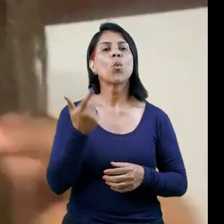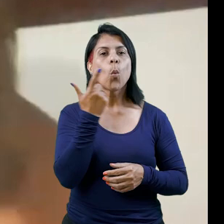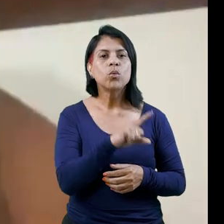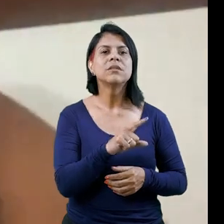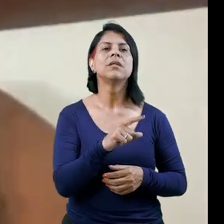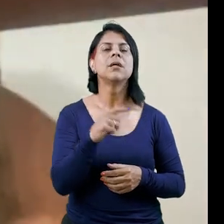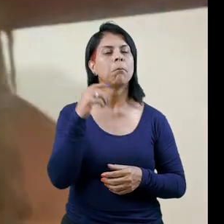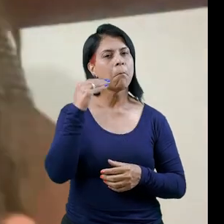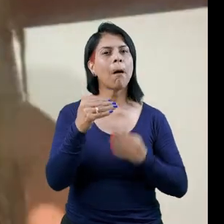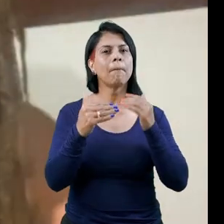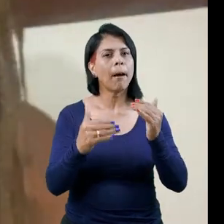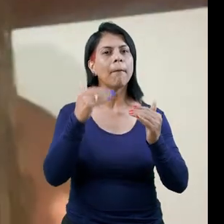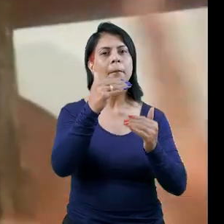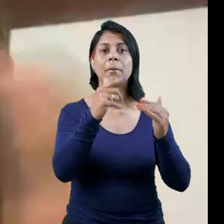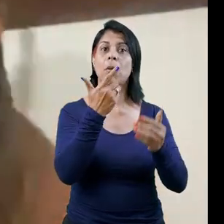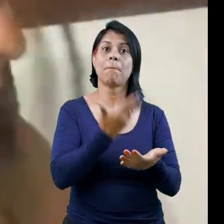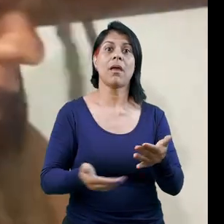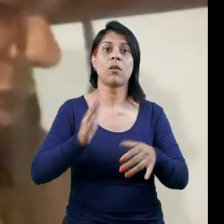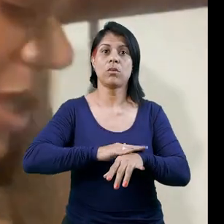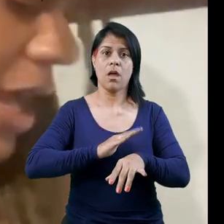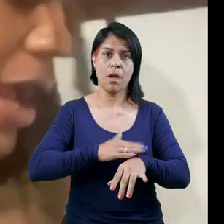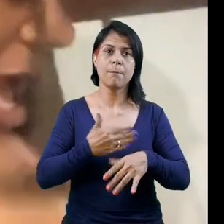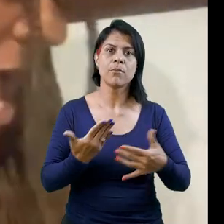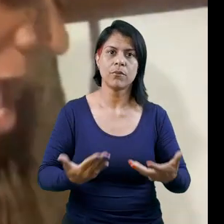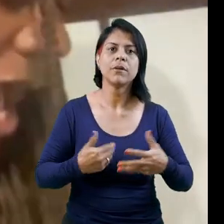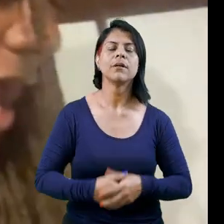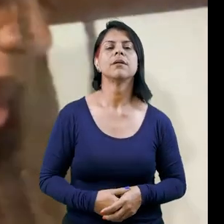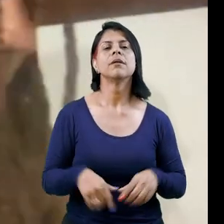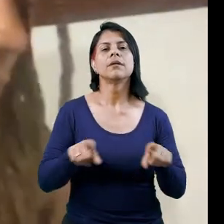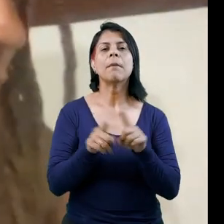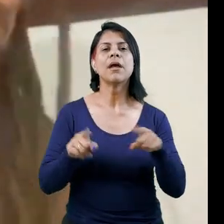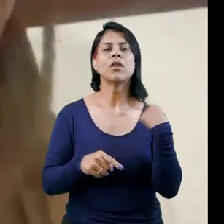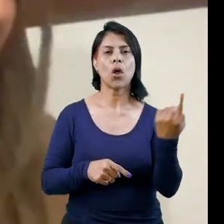também não ficar se perdendo, beleza? Então, a gente vai...